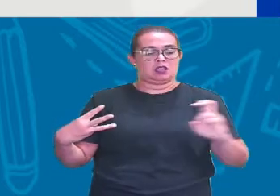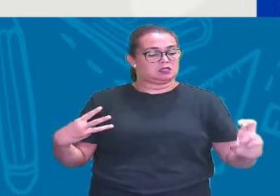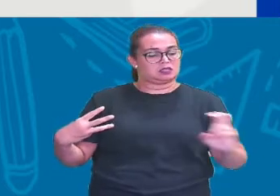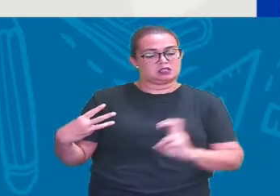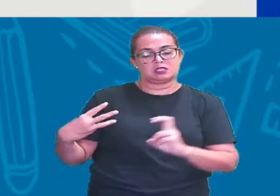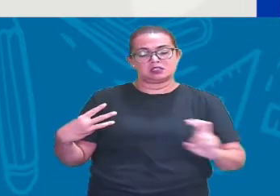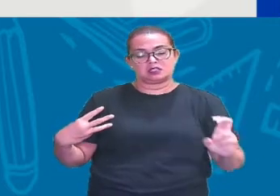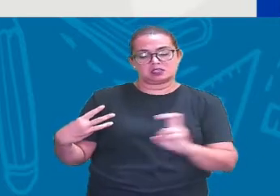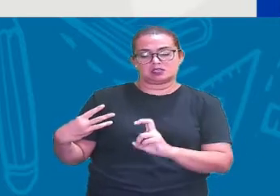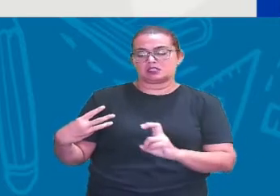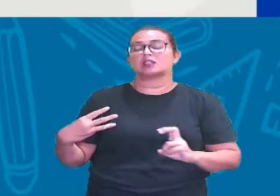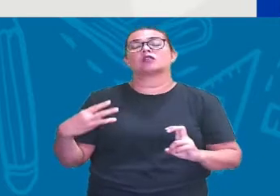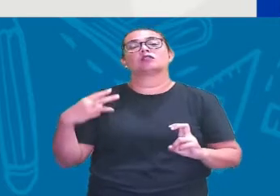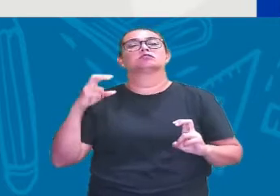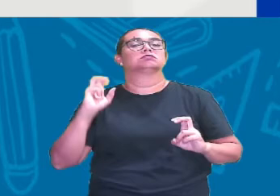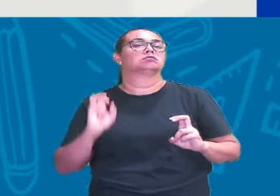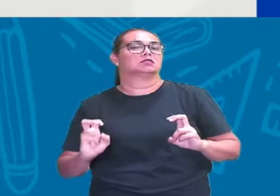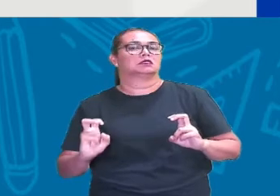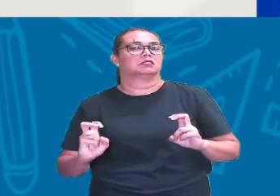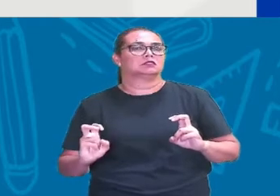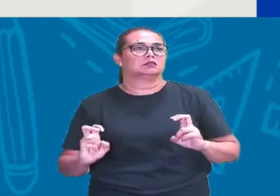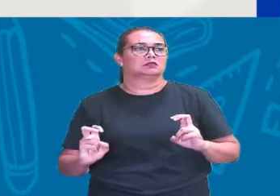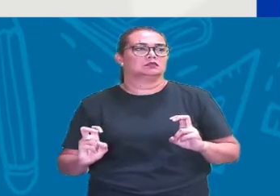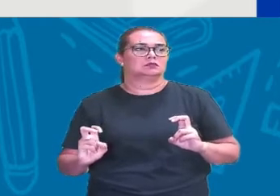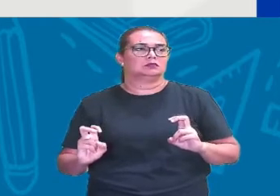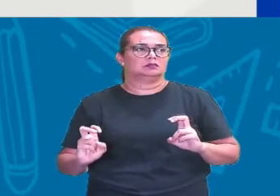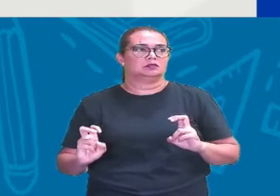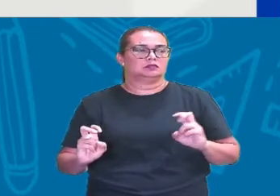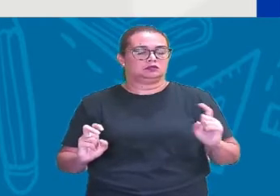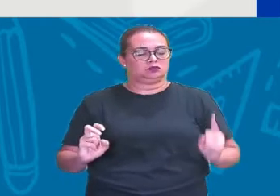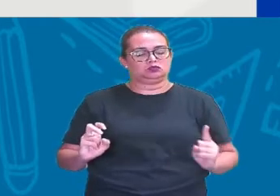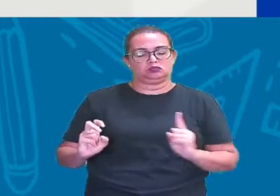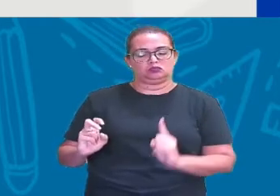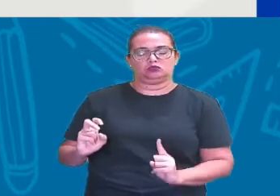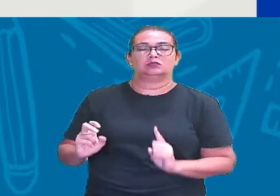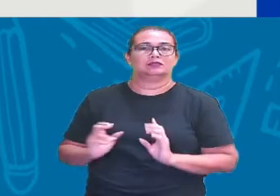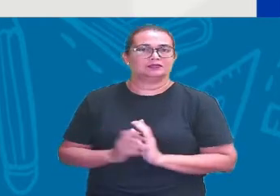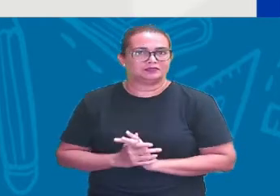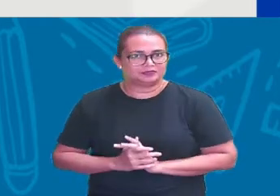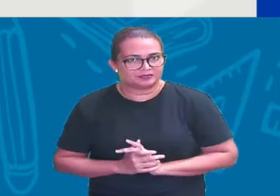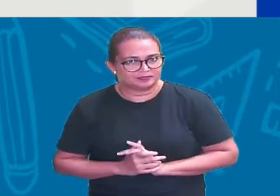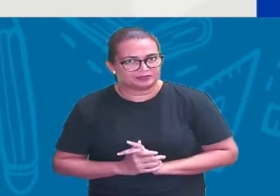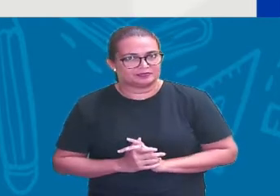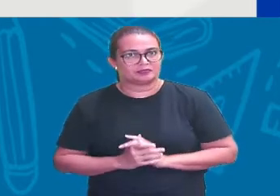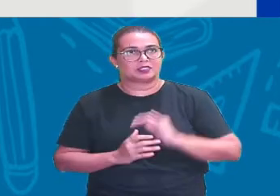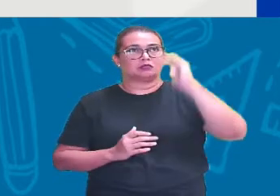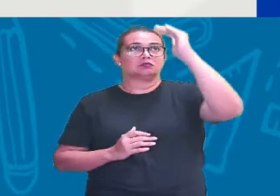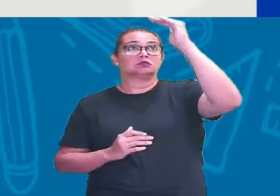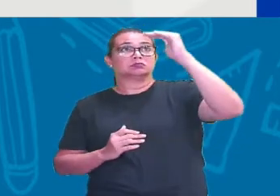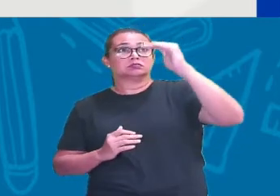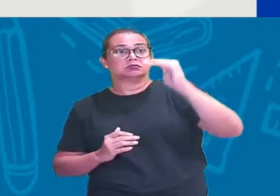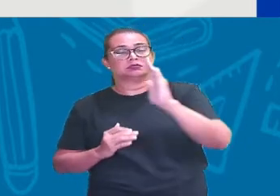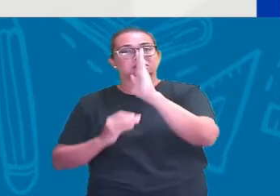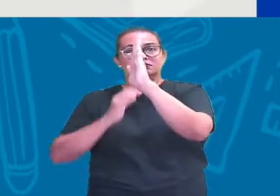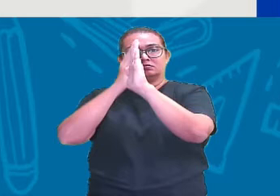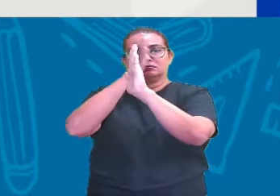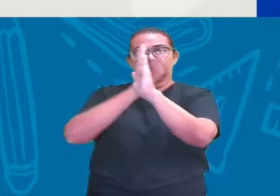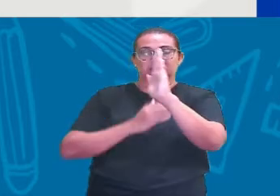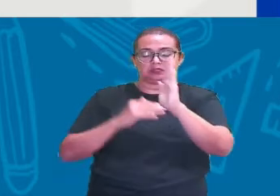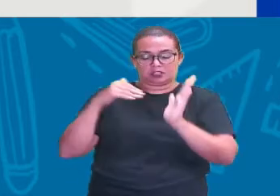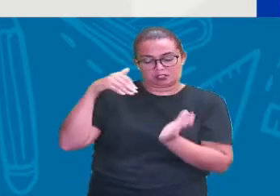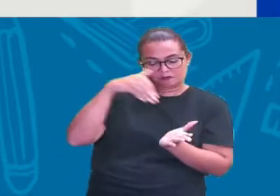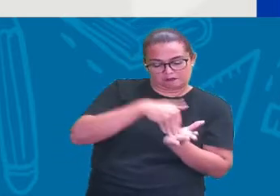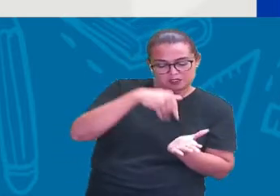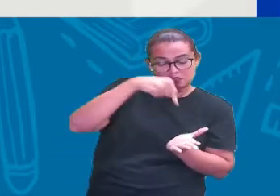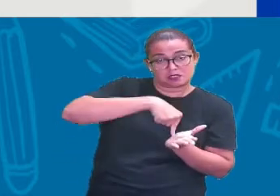5 e 5, que dá para dividir por 5, que vai dar 1. Então, nossa fatoração terminou em 1.